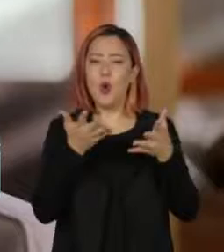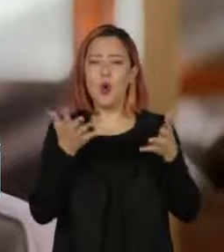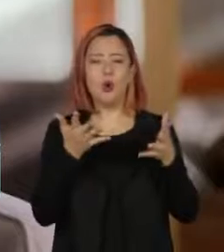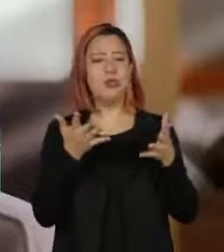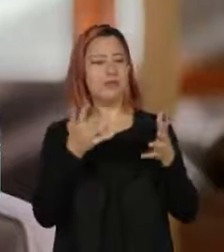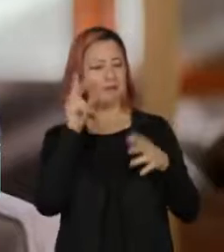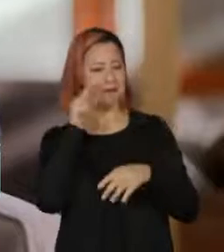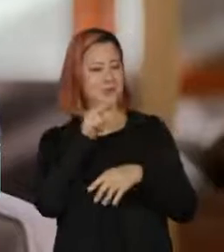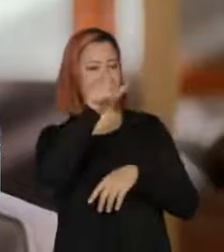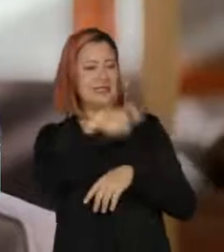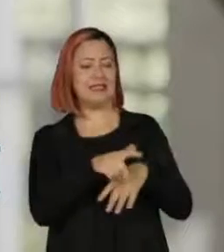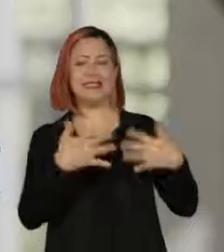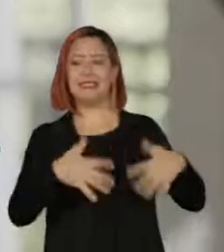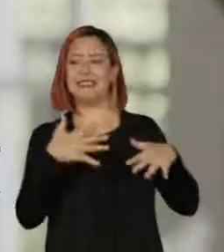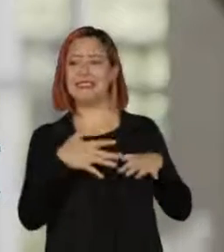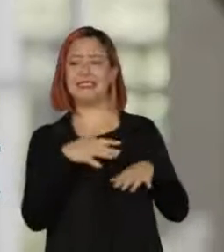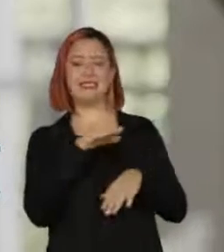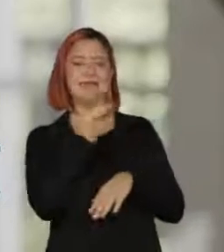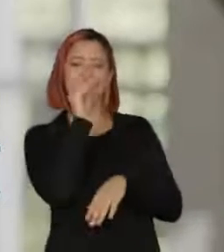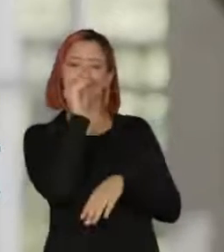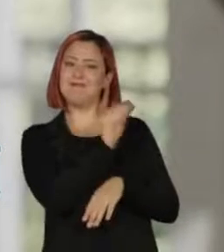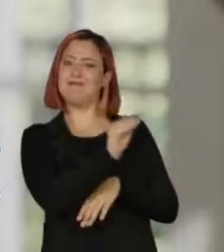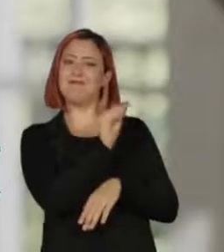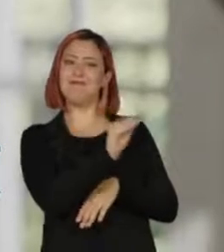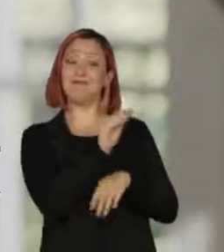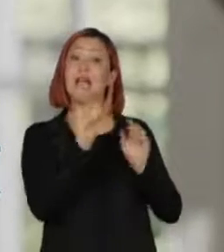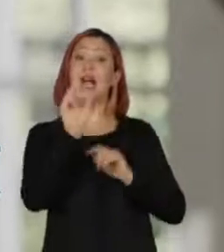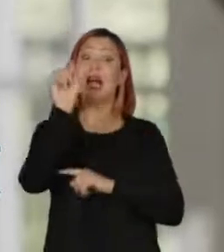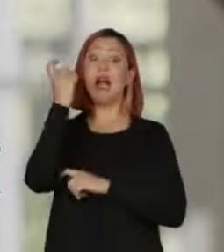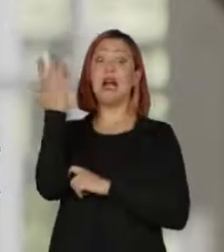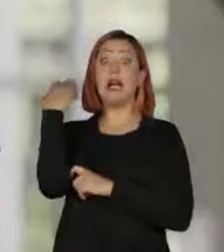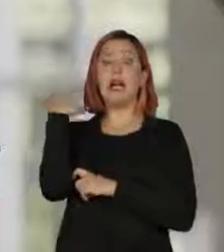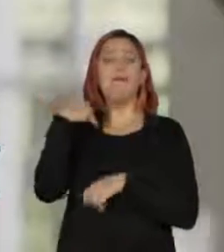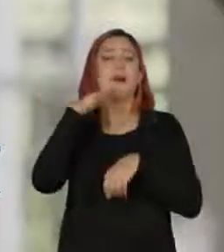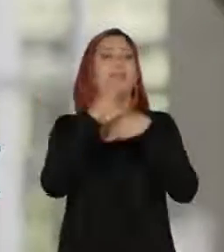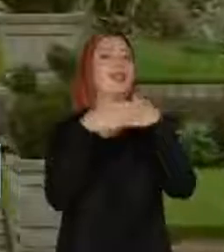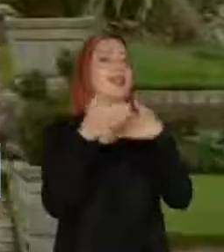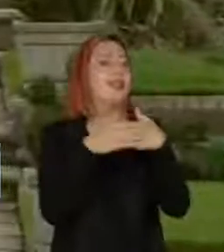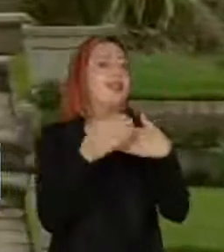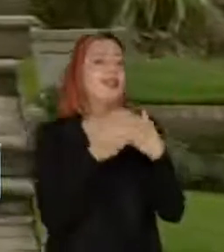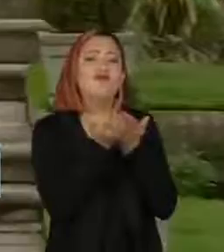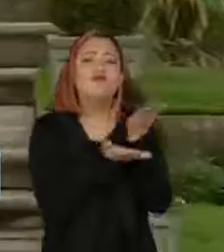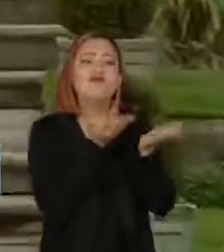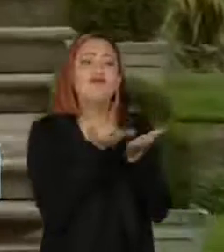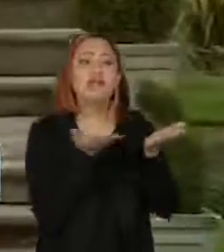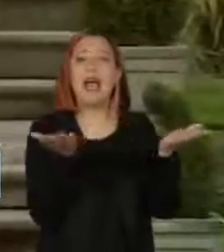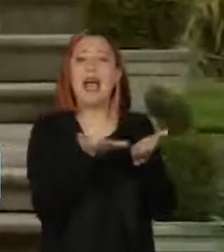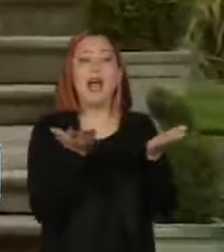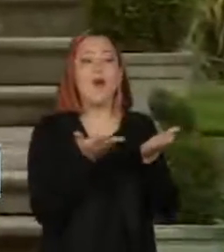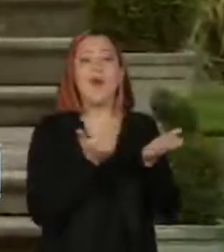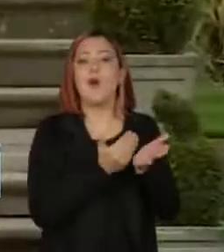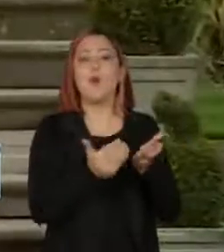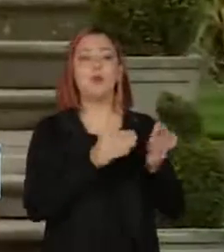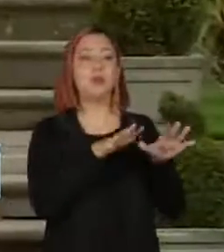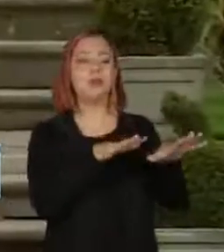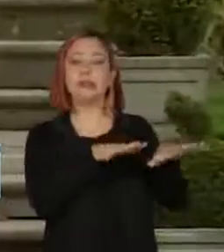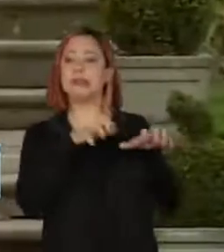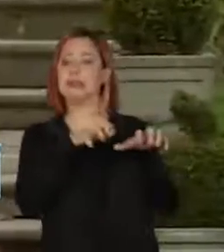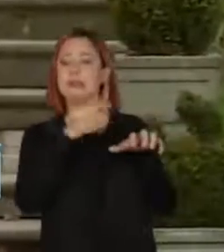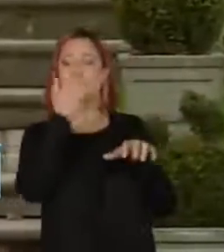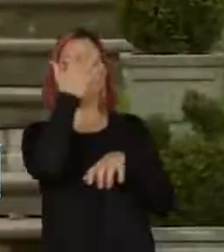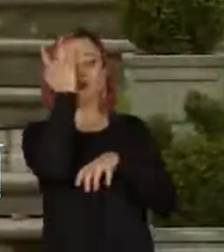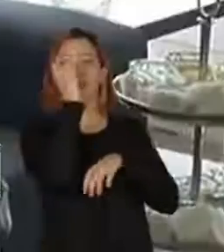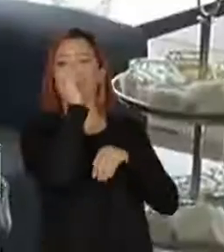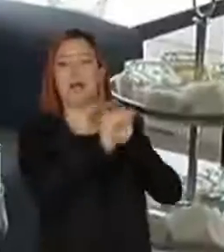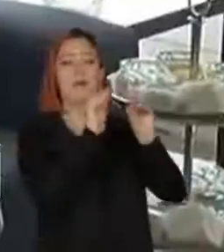negativa do Príncipe o ex mais queridinho dos membros da família real começou a ser cancelado a partir de